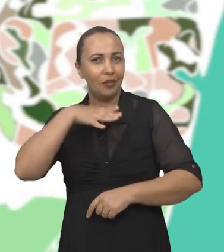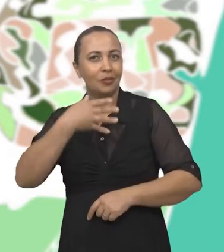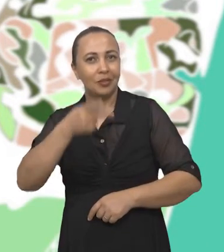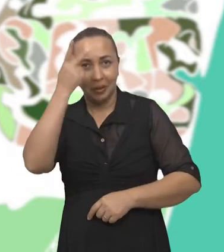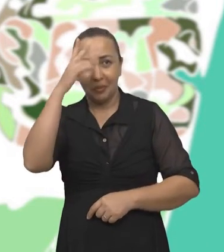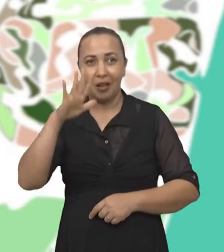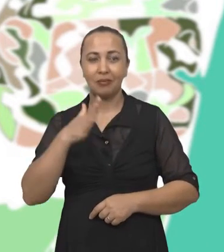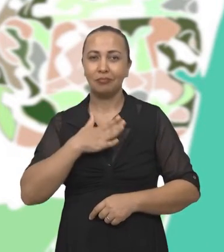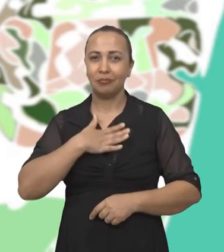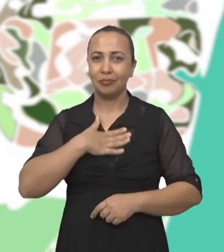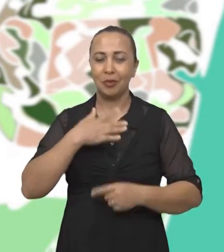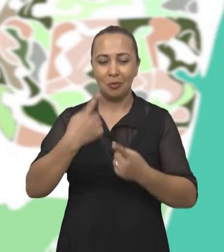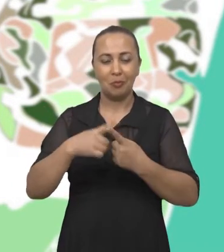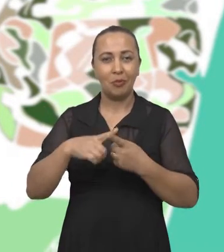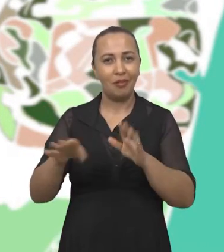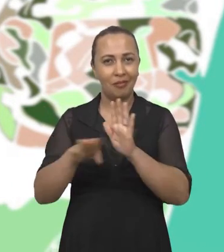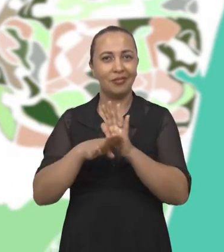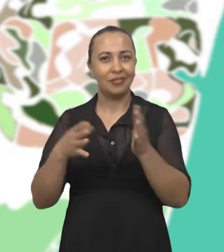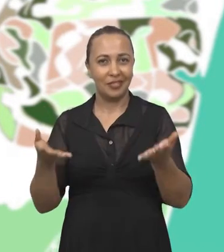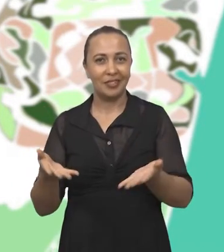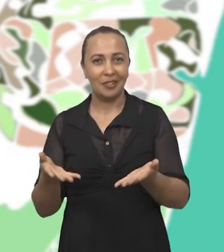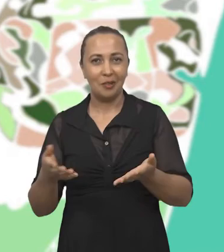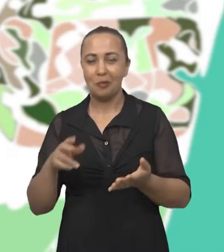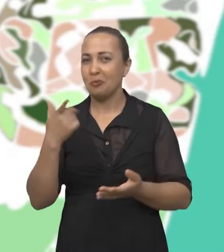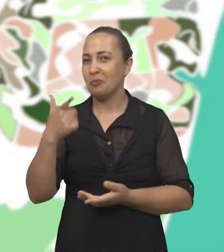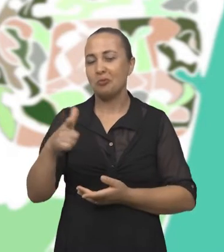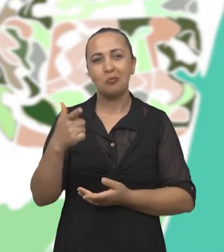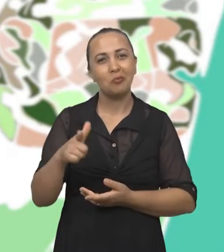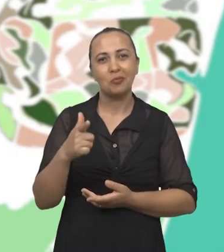mim porque eu até então não tinha